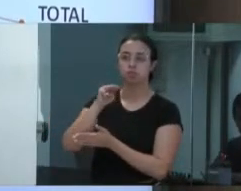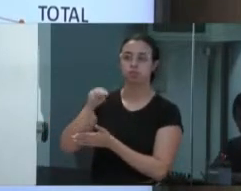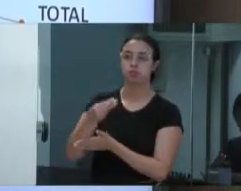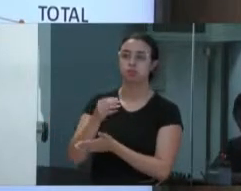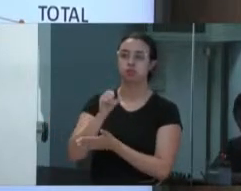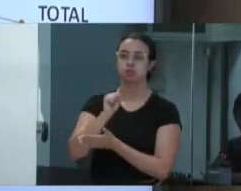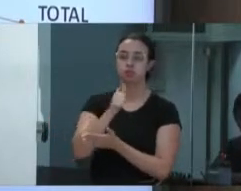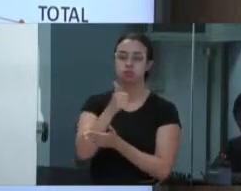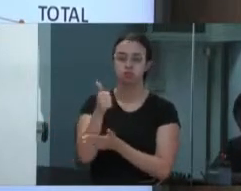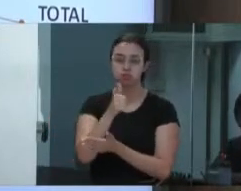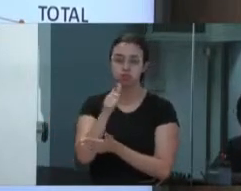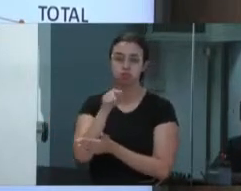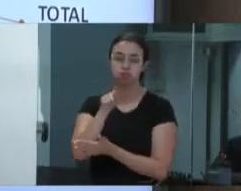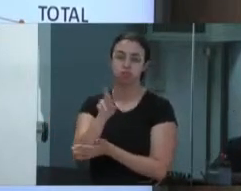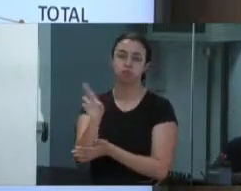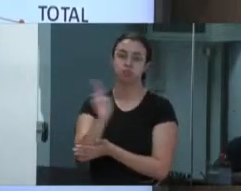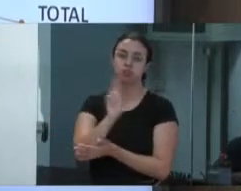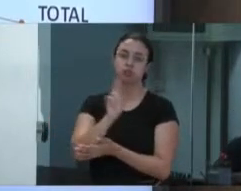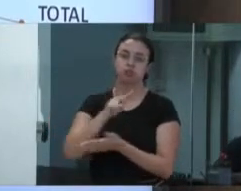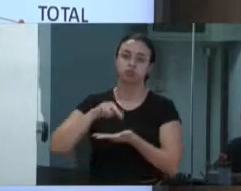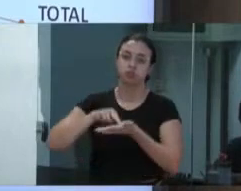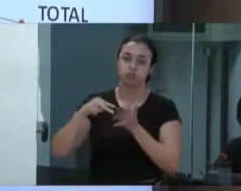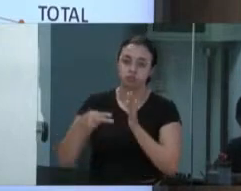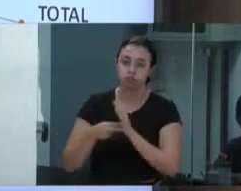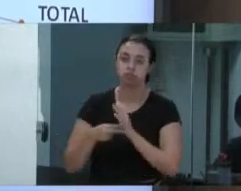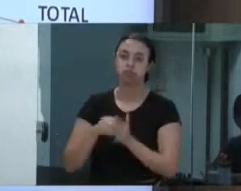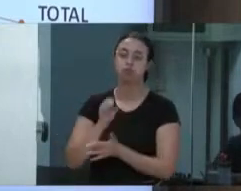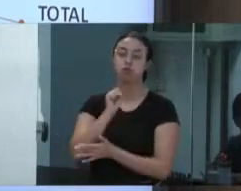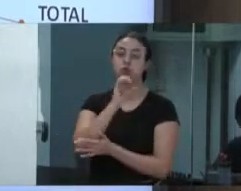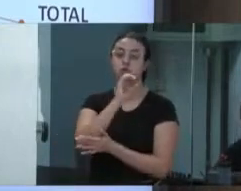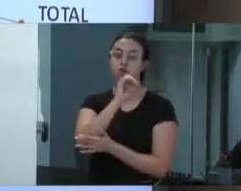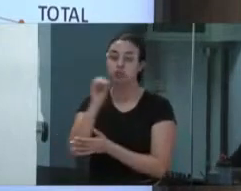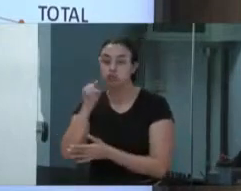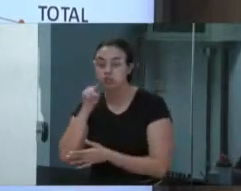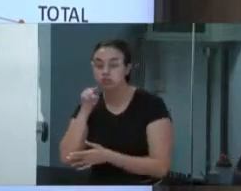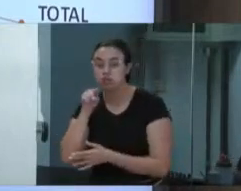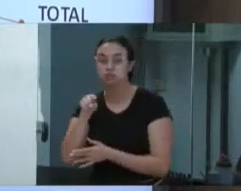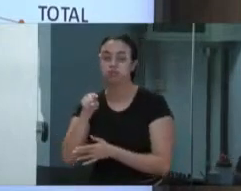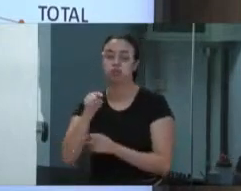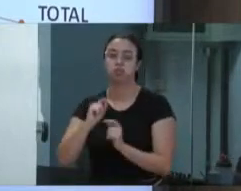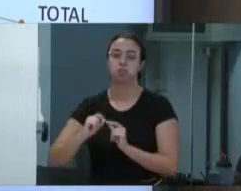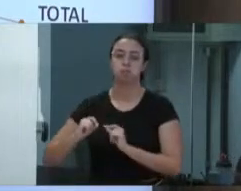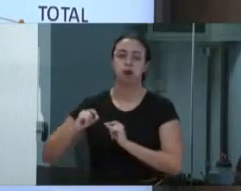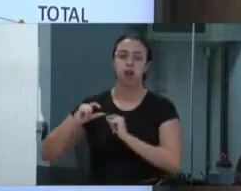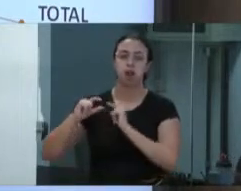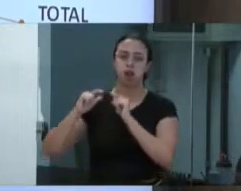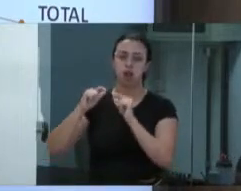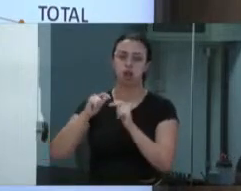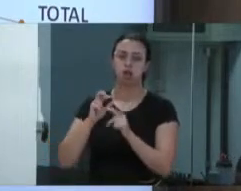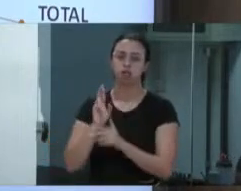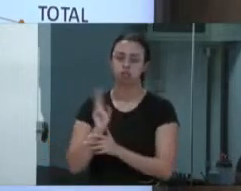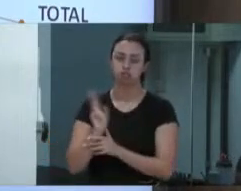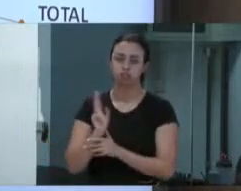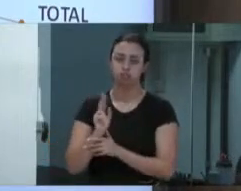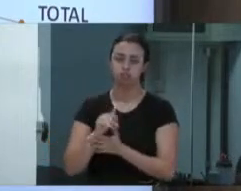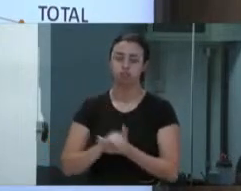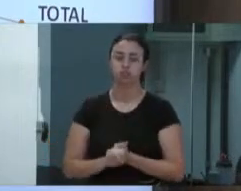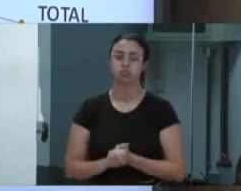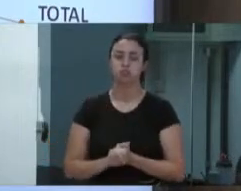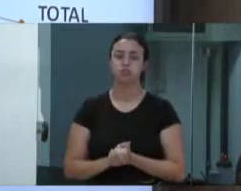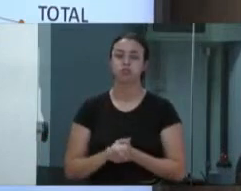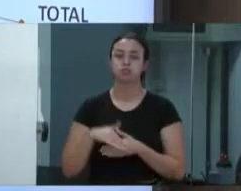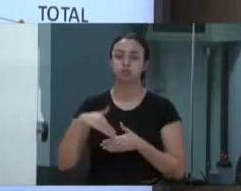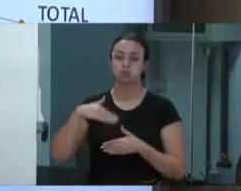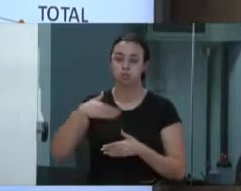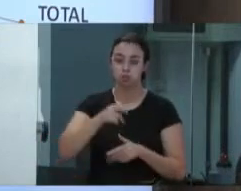R$5.811.000. Então, tivemos uma progressão aí de mais de 800 mil em benefícios para essas famílias aqui. Então, quando vem, diminui lá